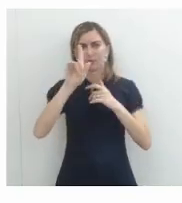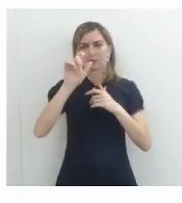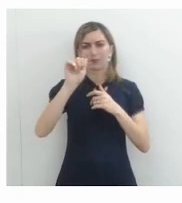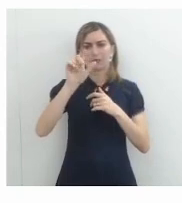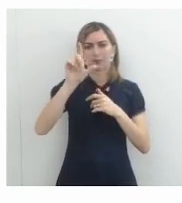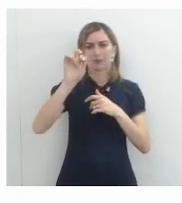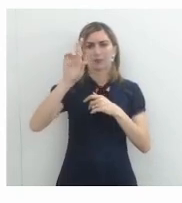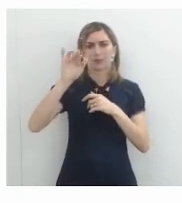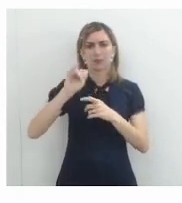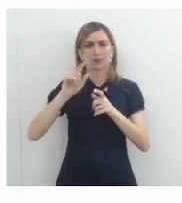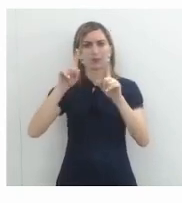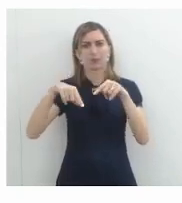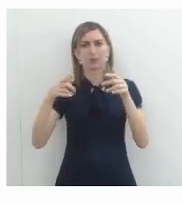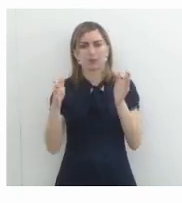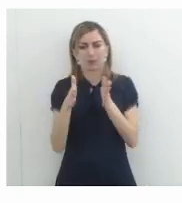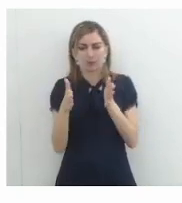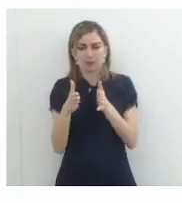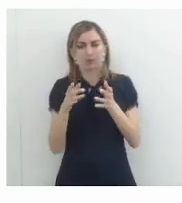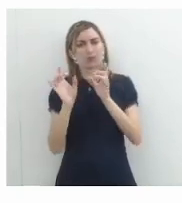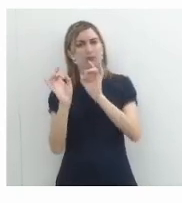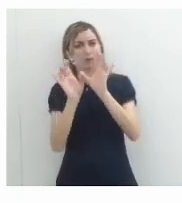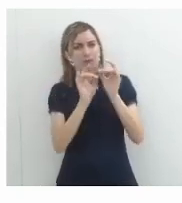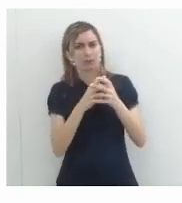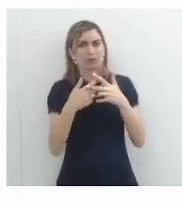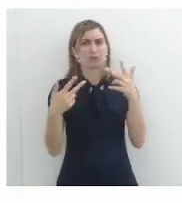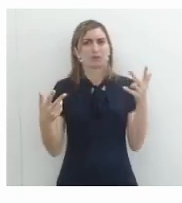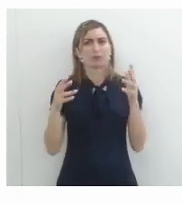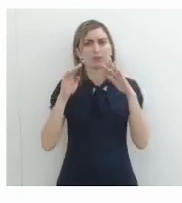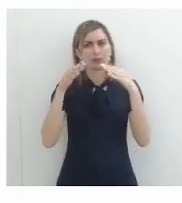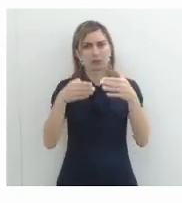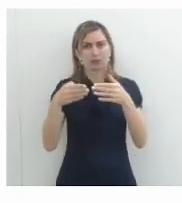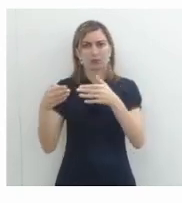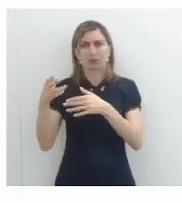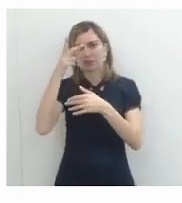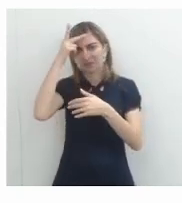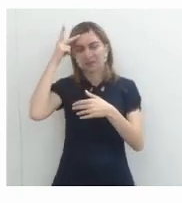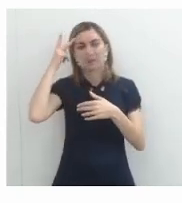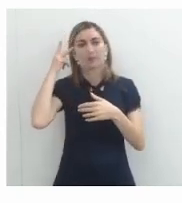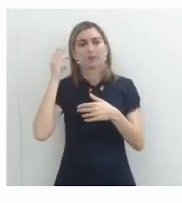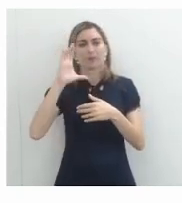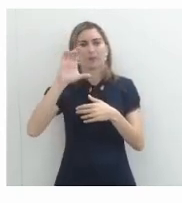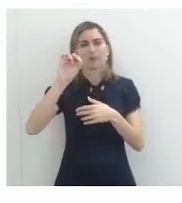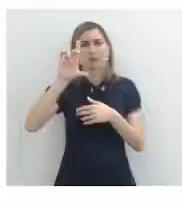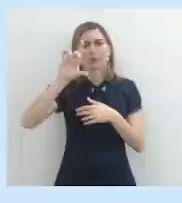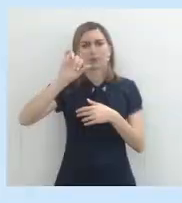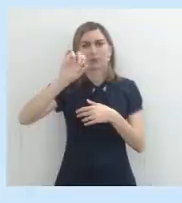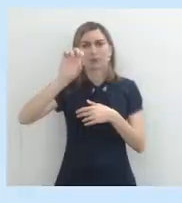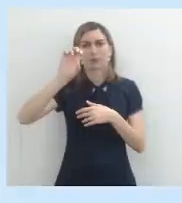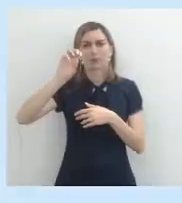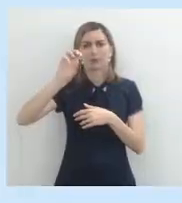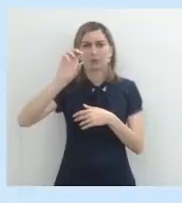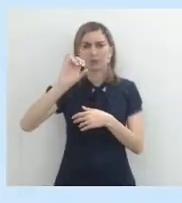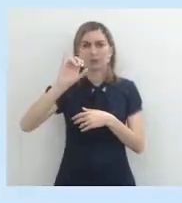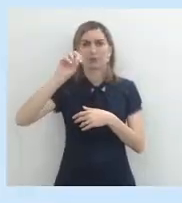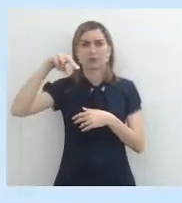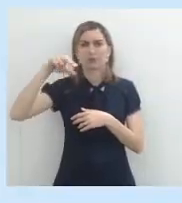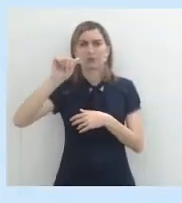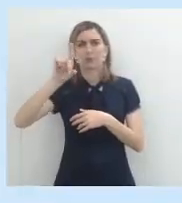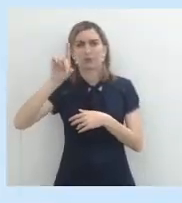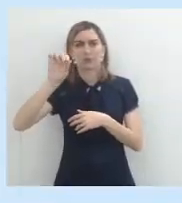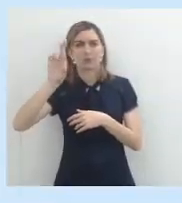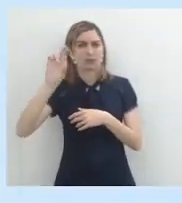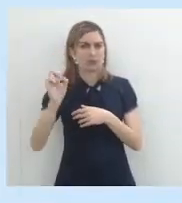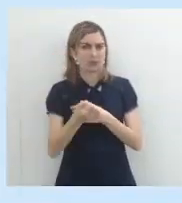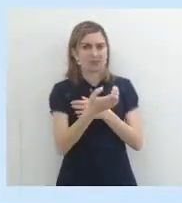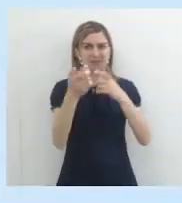das obras artísticas que são direcionadas a colecionadores, acervos e ao público geral. Então, nas exposições de artes